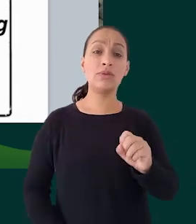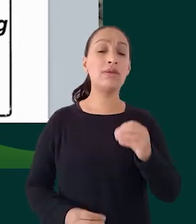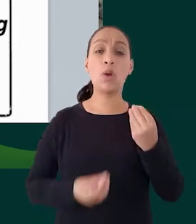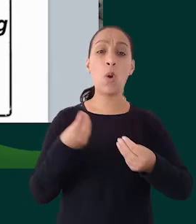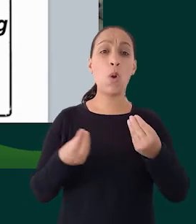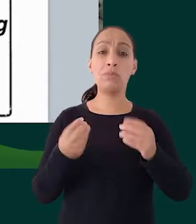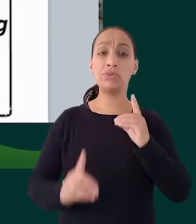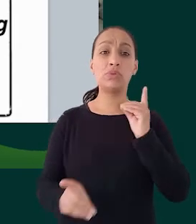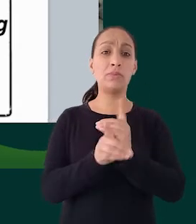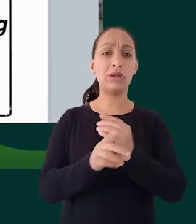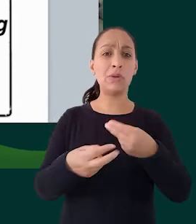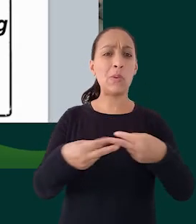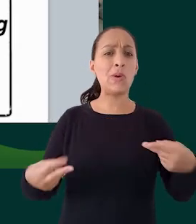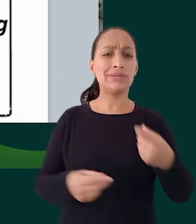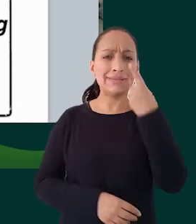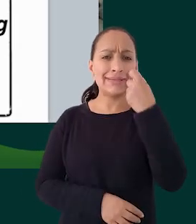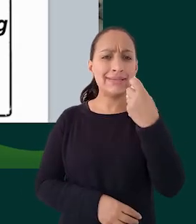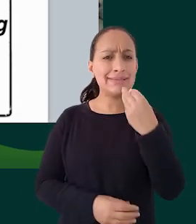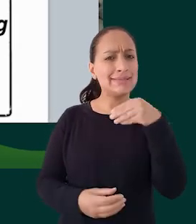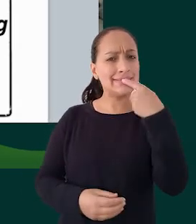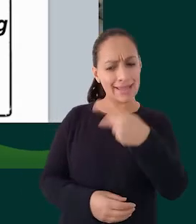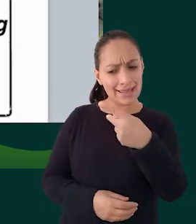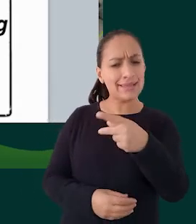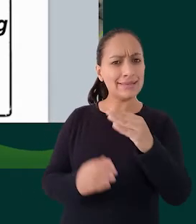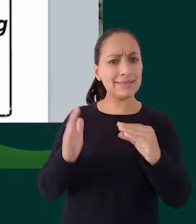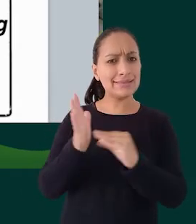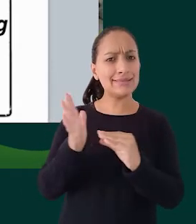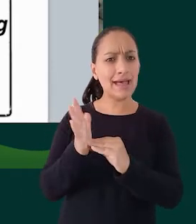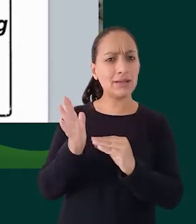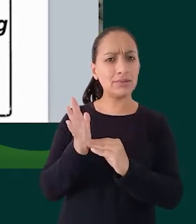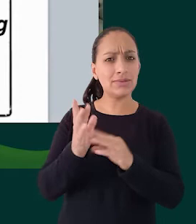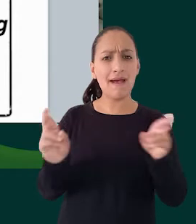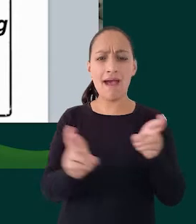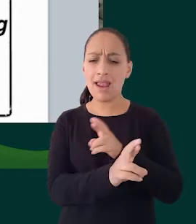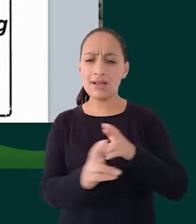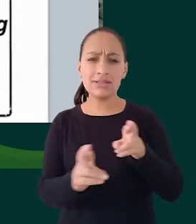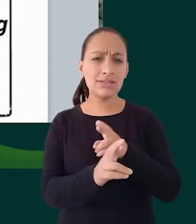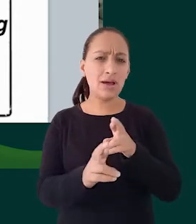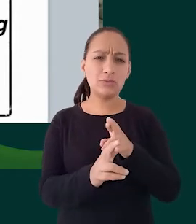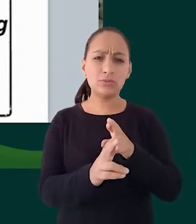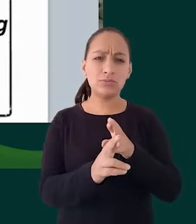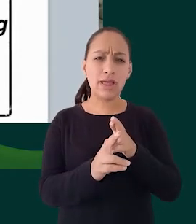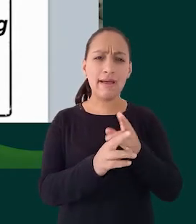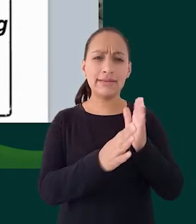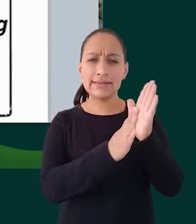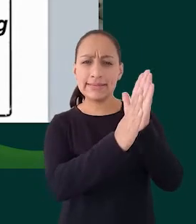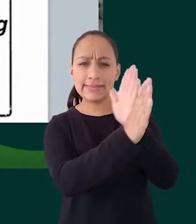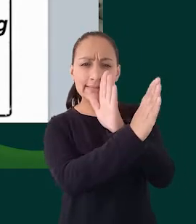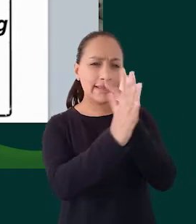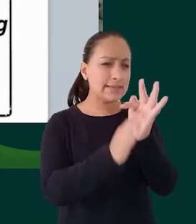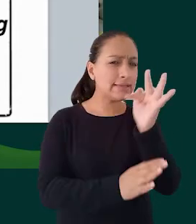coisas interessantes nesses dados, relações entre esses dados, tendências sobre esses dados,